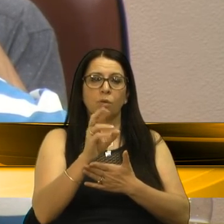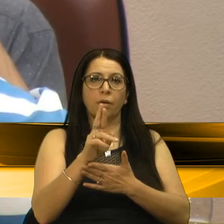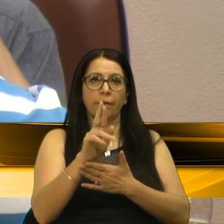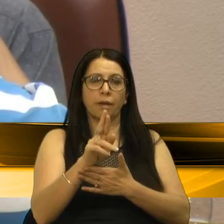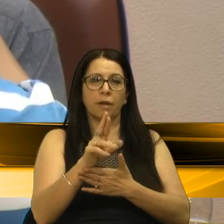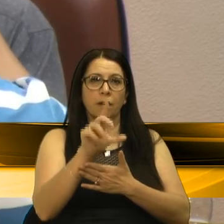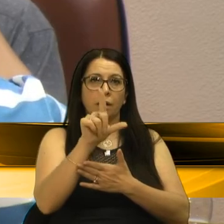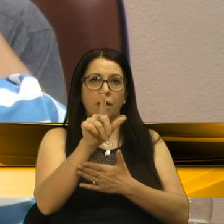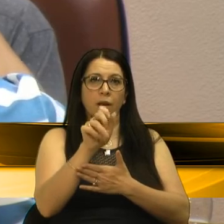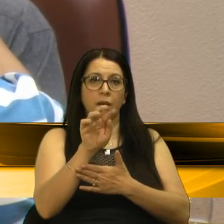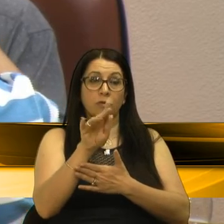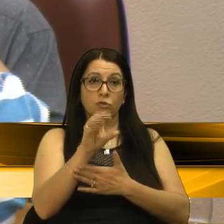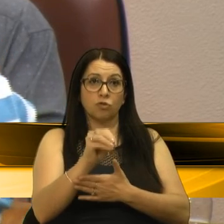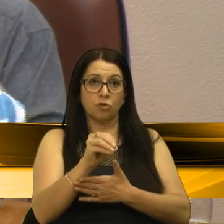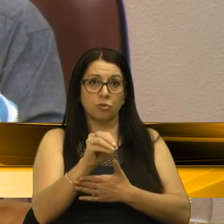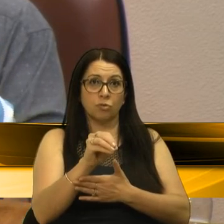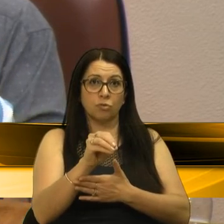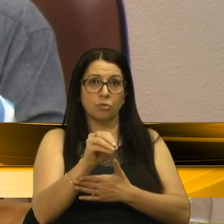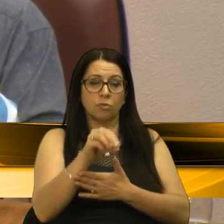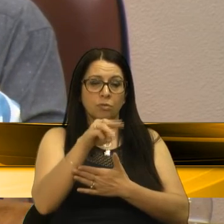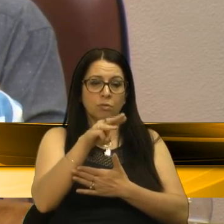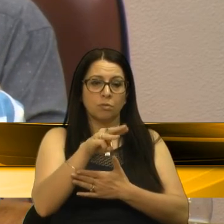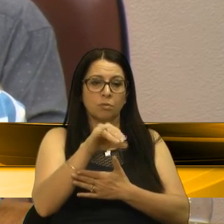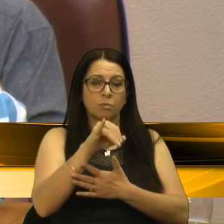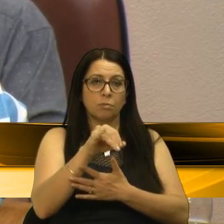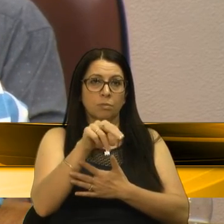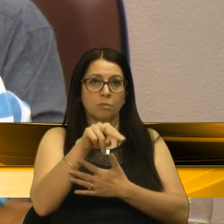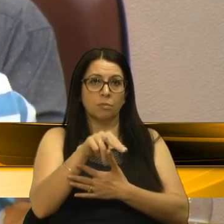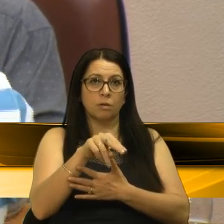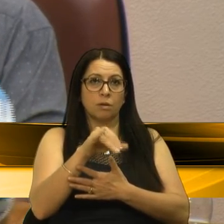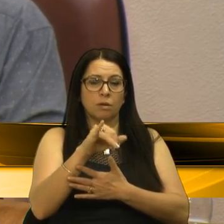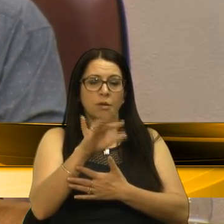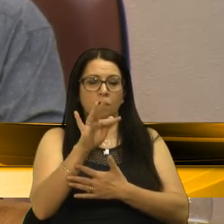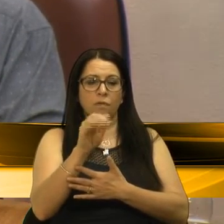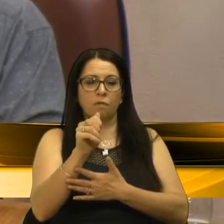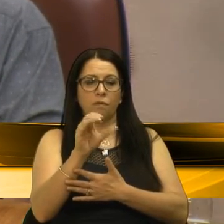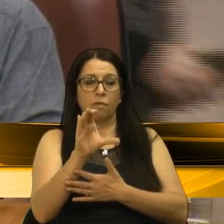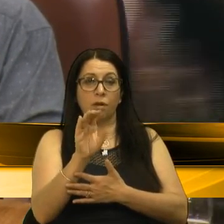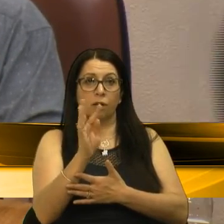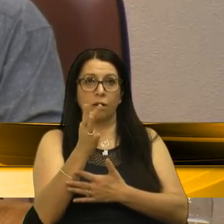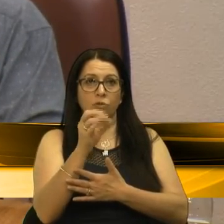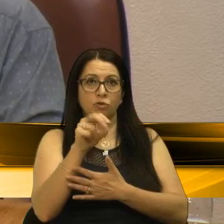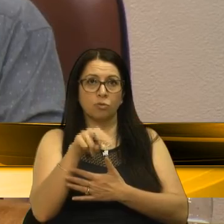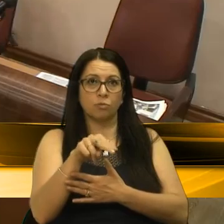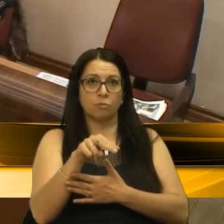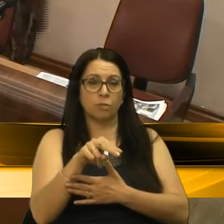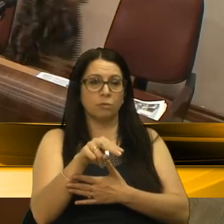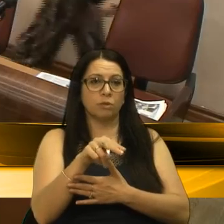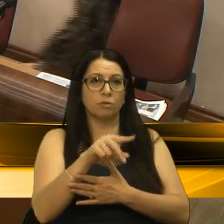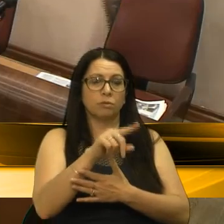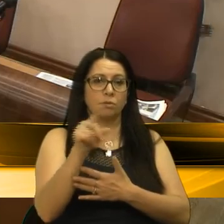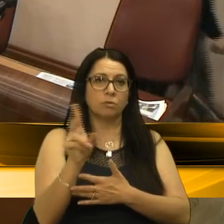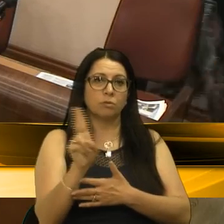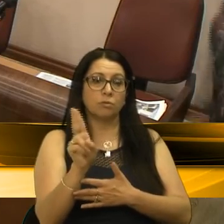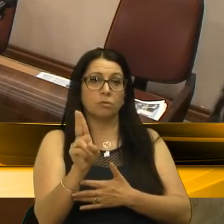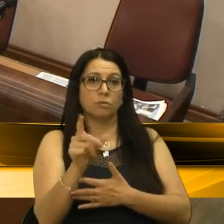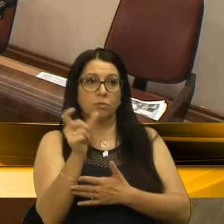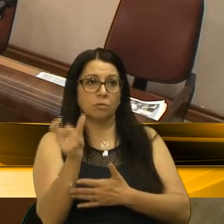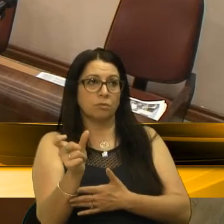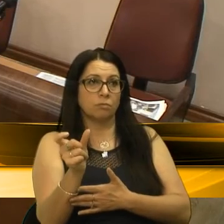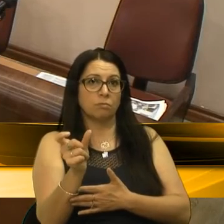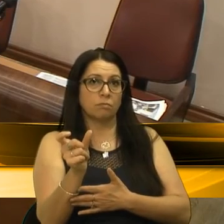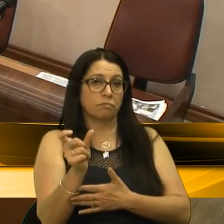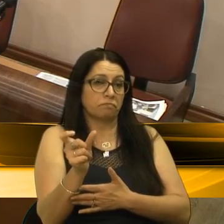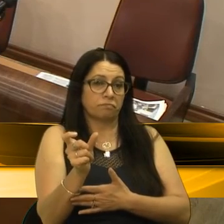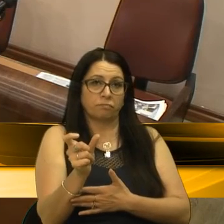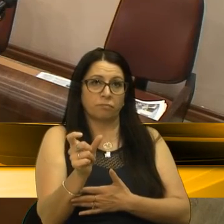brocardo latino da mini factum, dabutib jus, ou a ficção